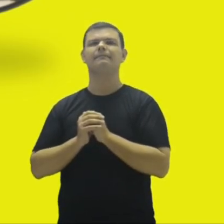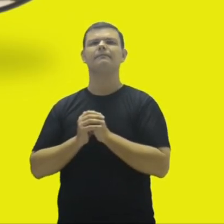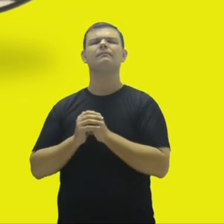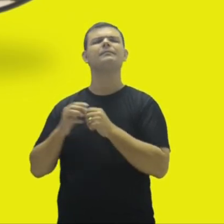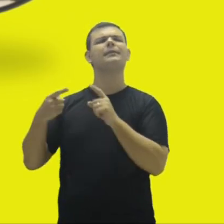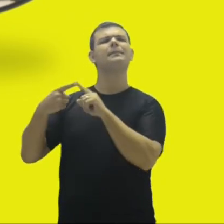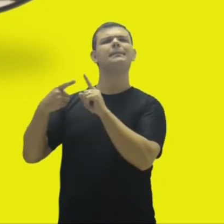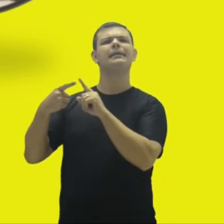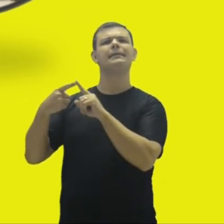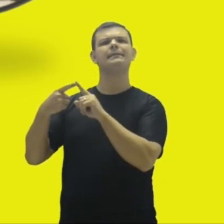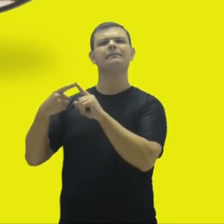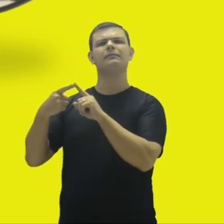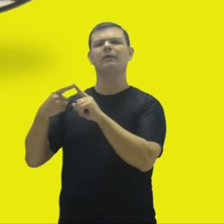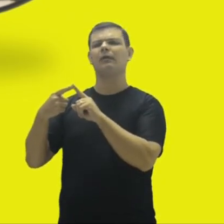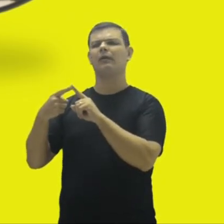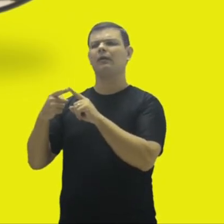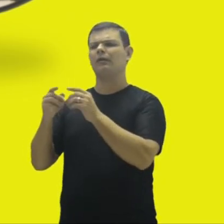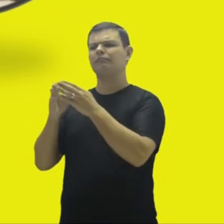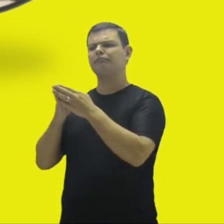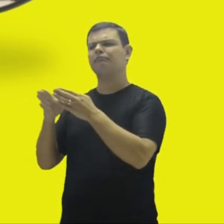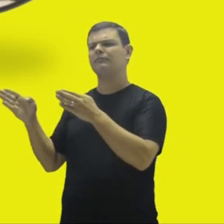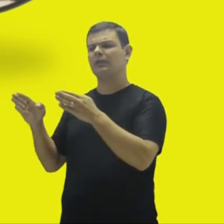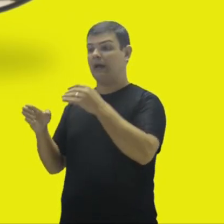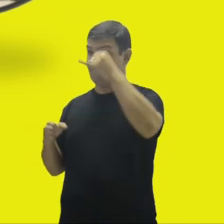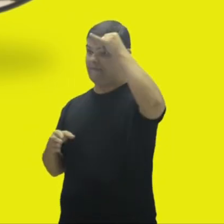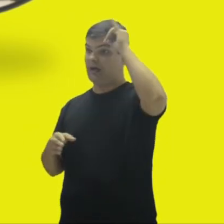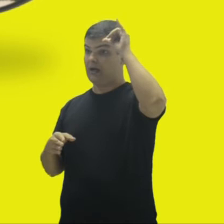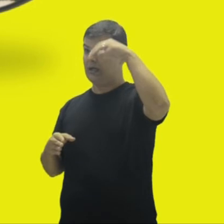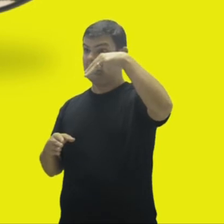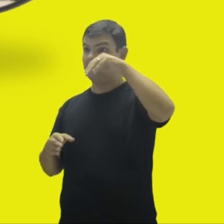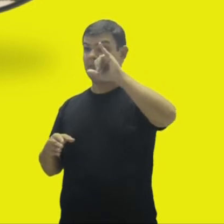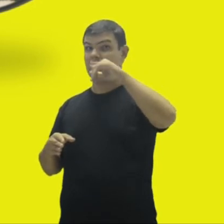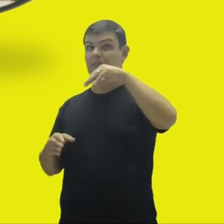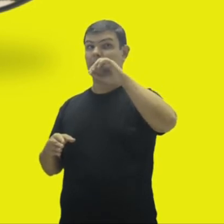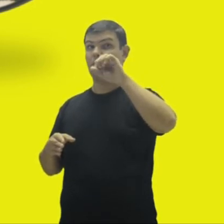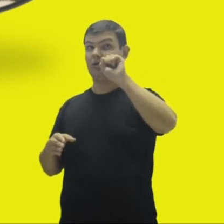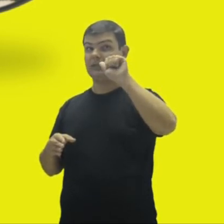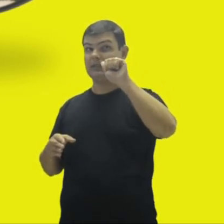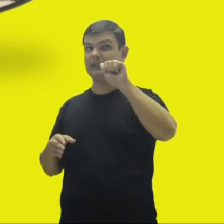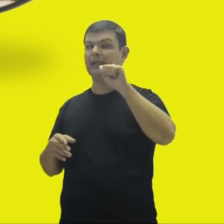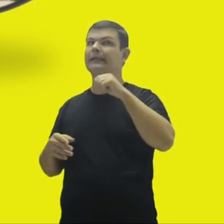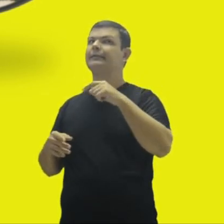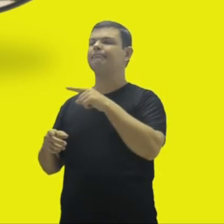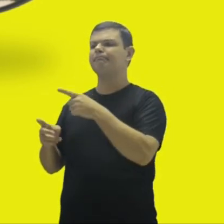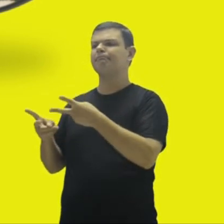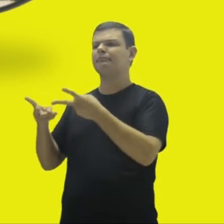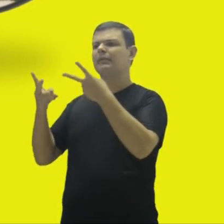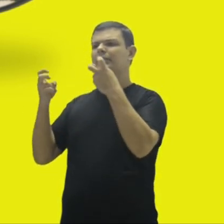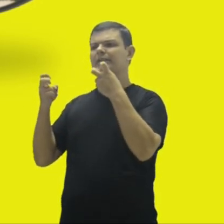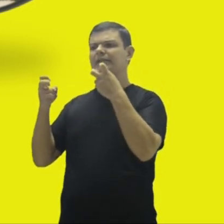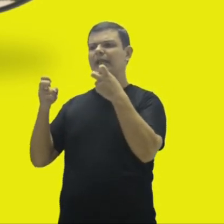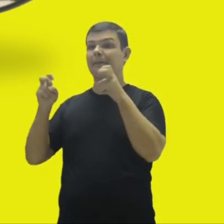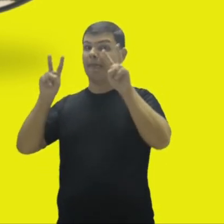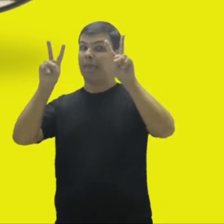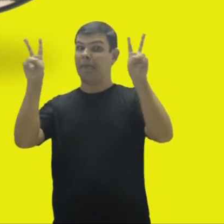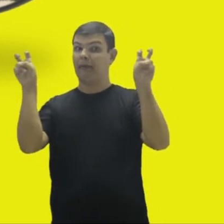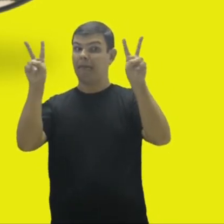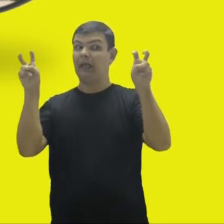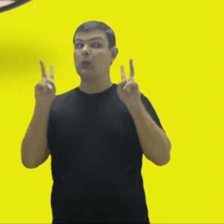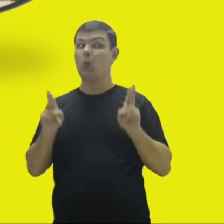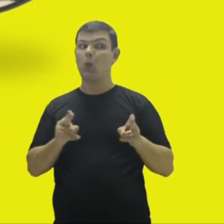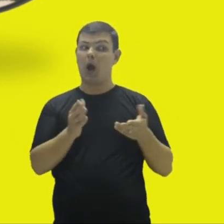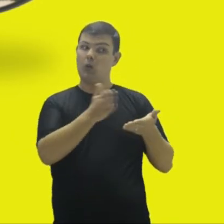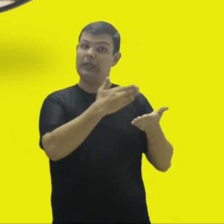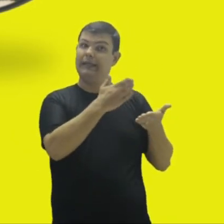Questão 1. O trecho A Vaca Mimosa, observem que está entre aspas, porque ele foi retirado exatamente como está lá no livro,